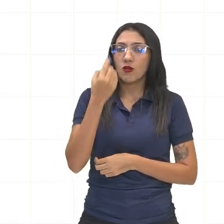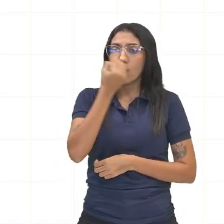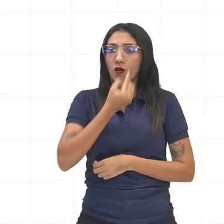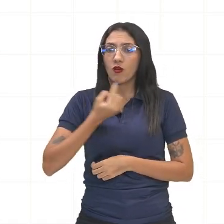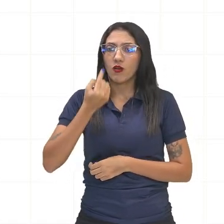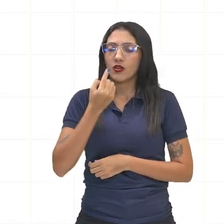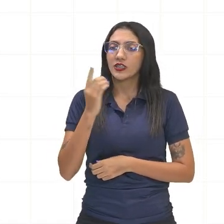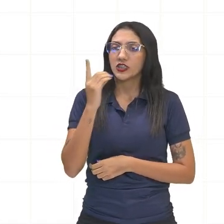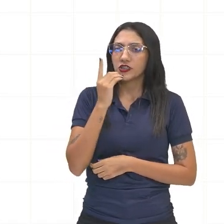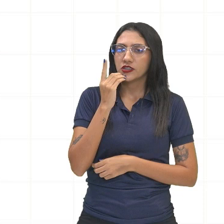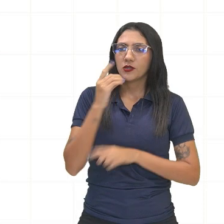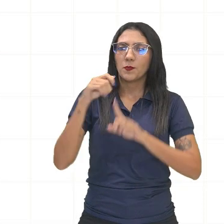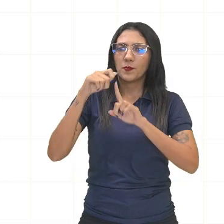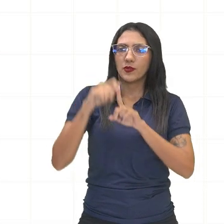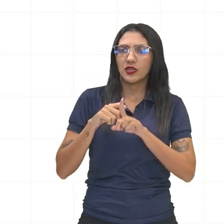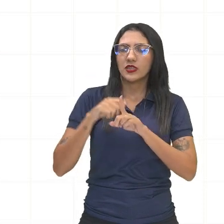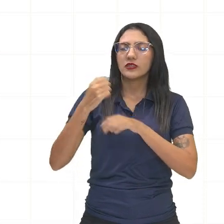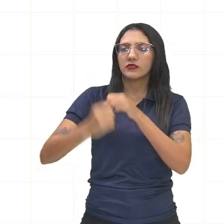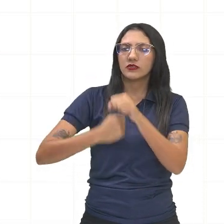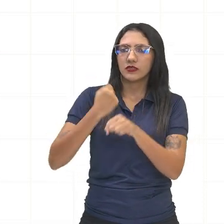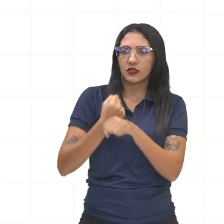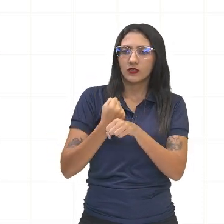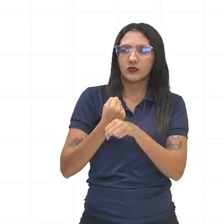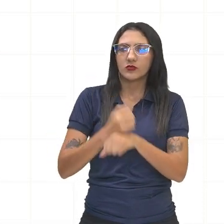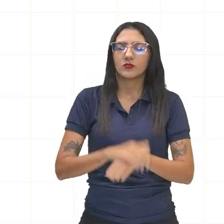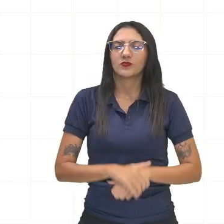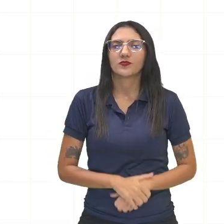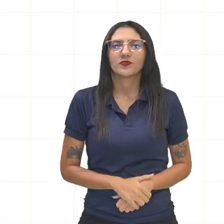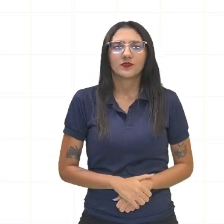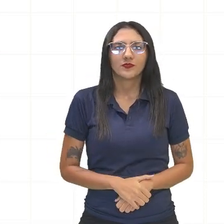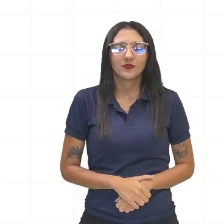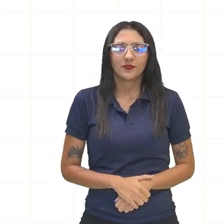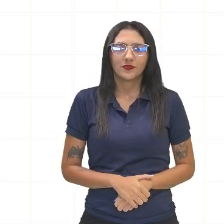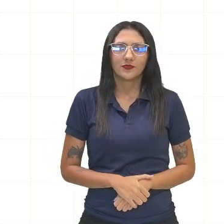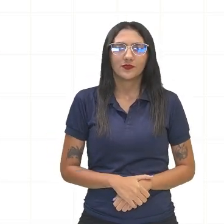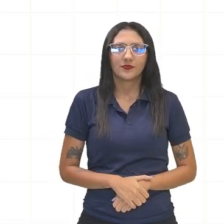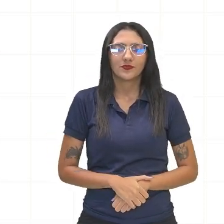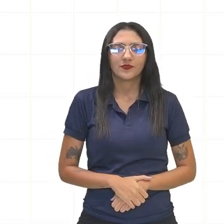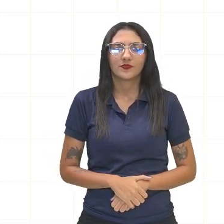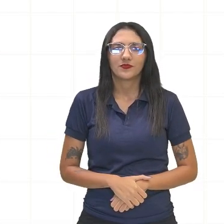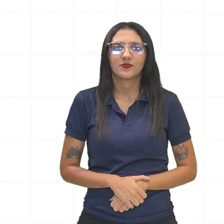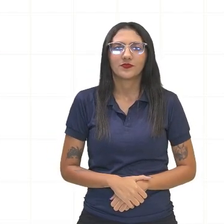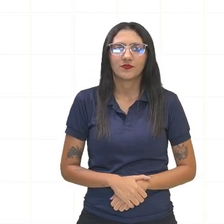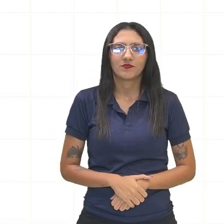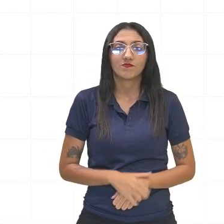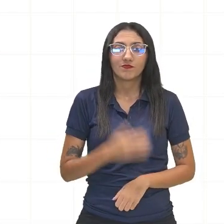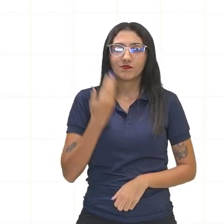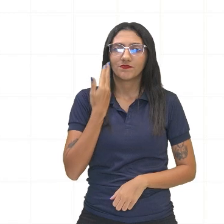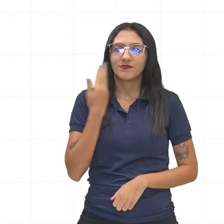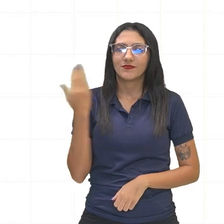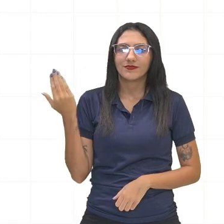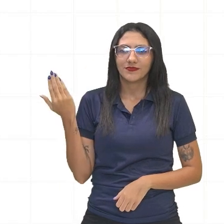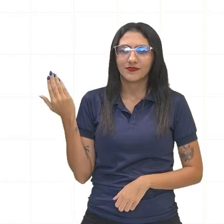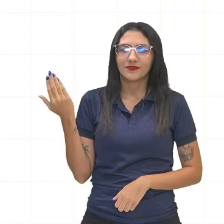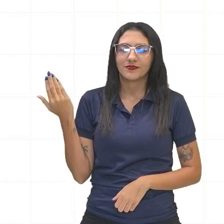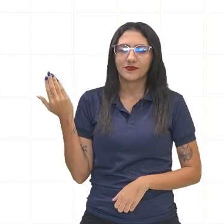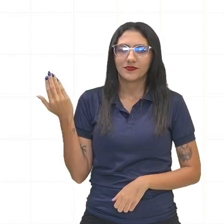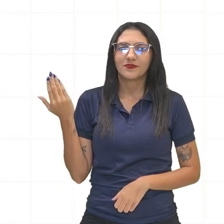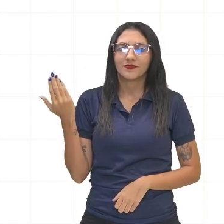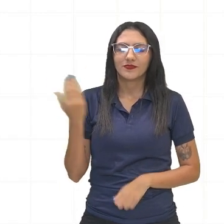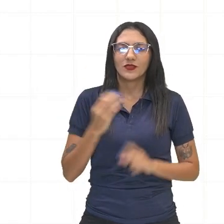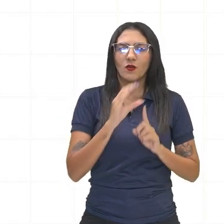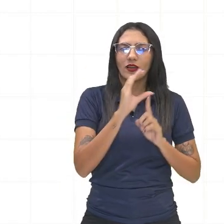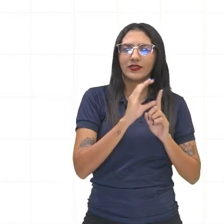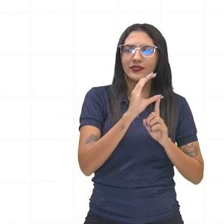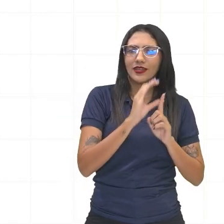dia, mês, ano e etc. Então, nós temos agora umas imagens para vocês, que é então de um calendário,